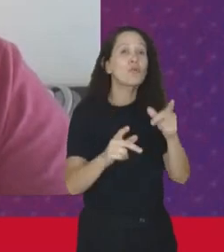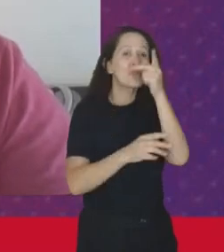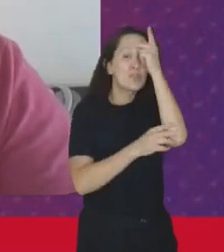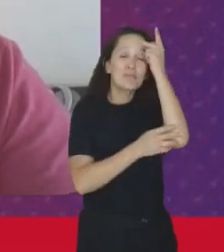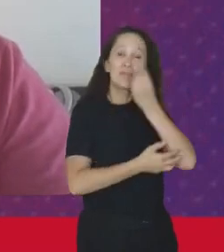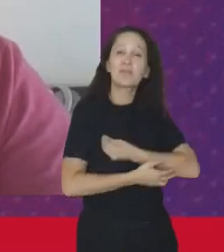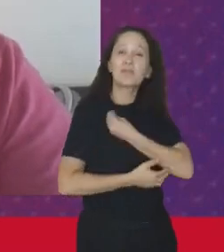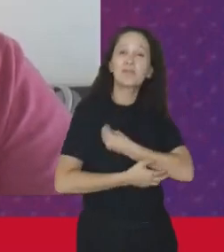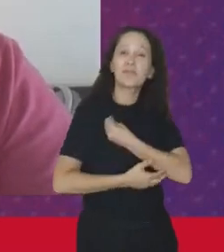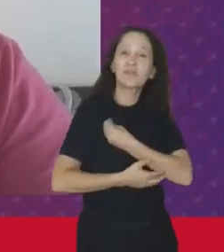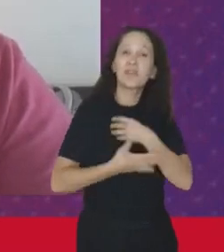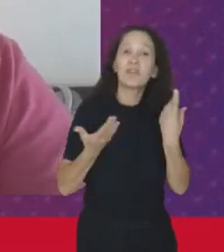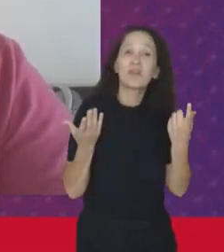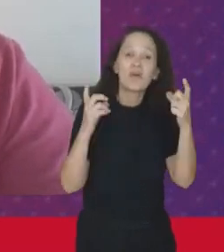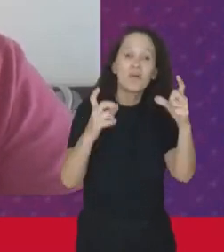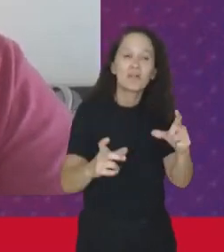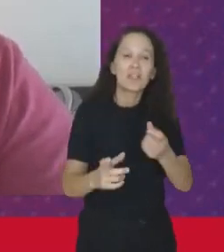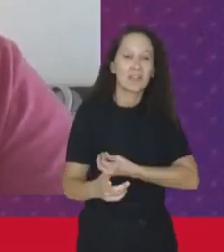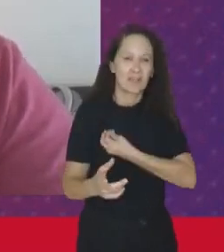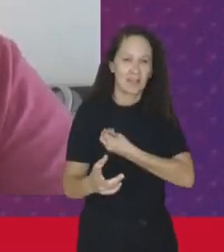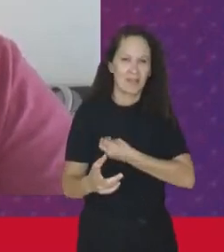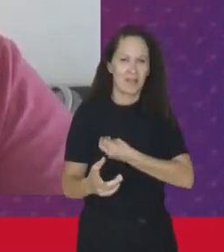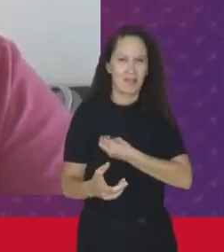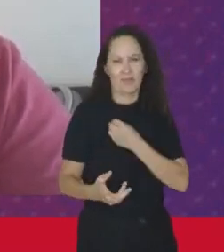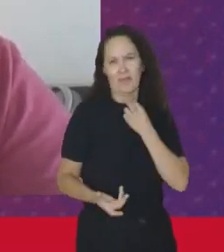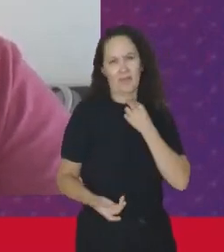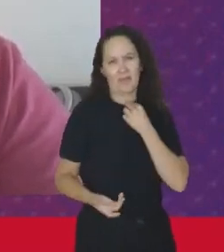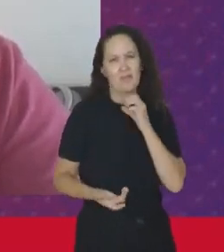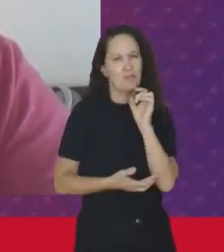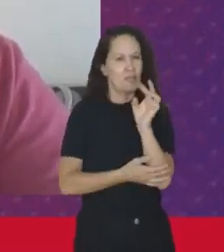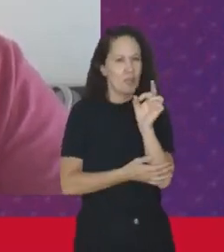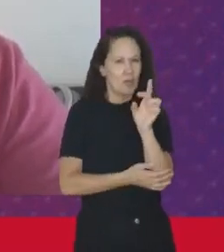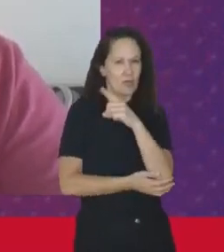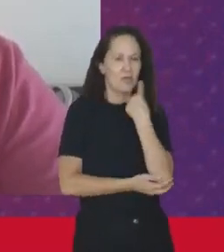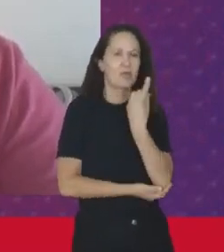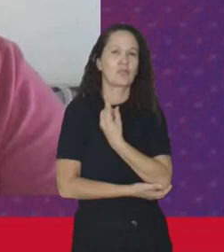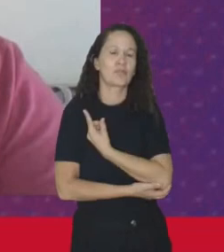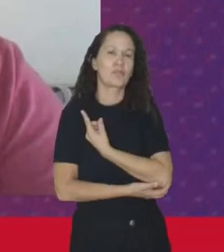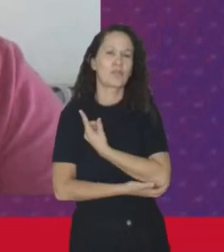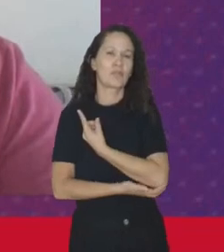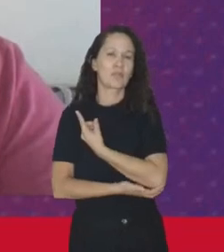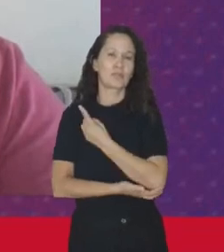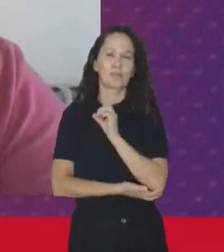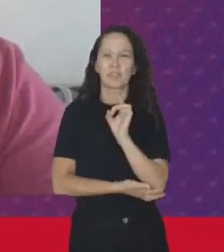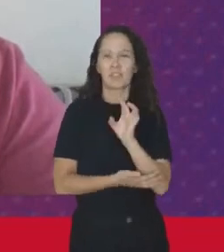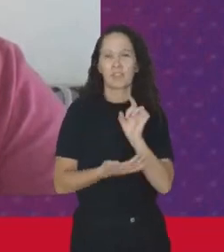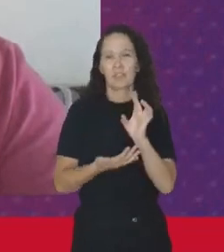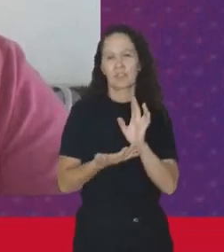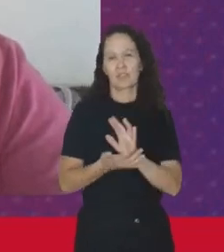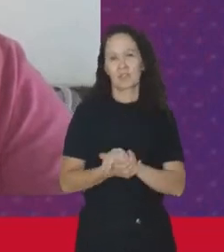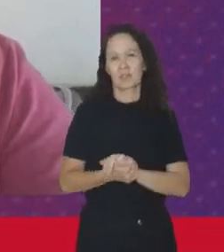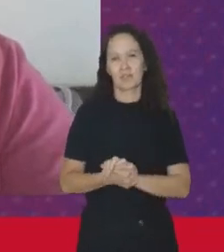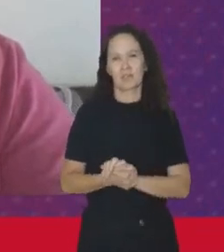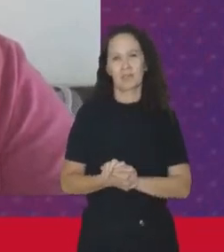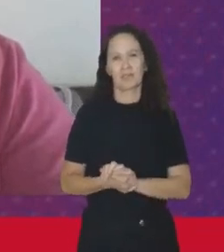pessoa vive, enfim, não se pode fazer uma